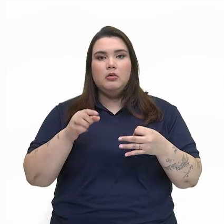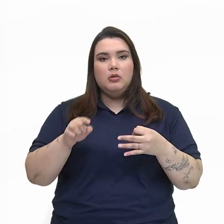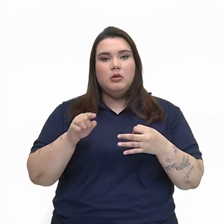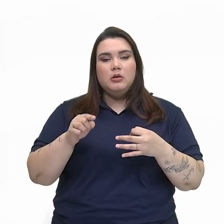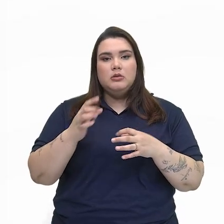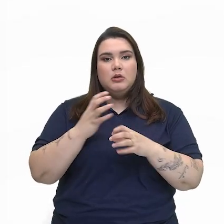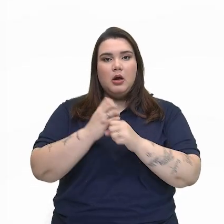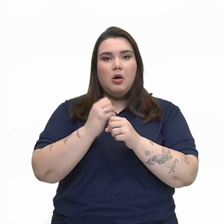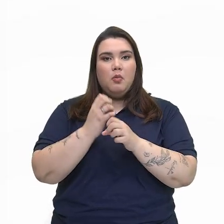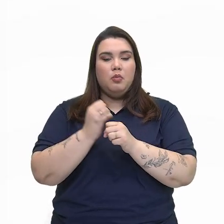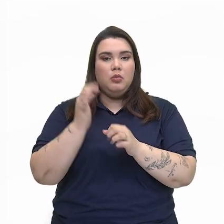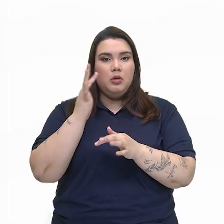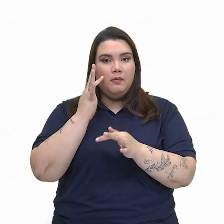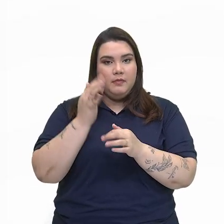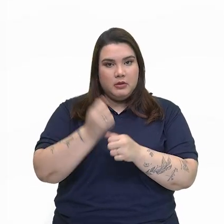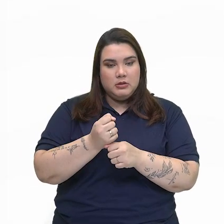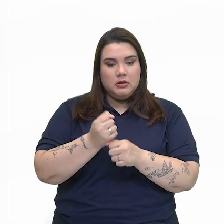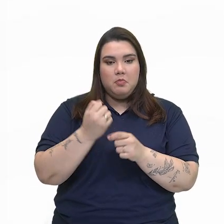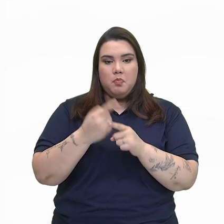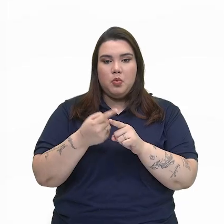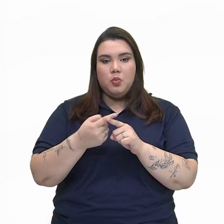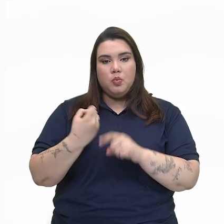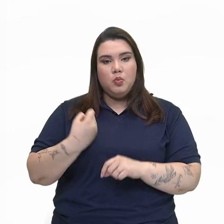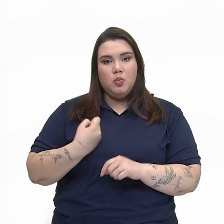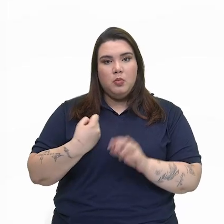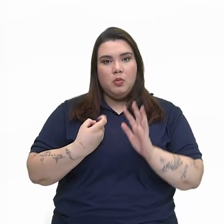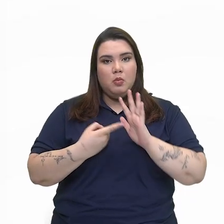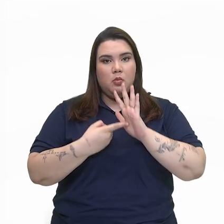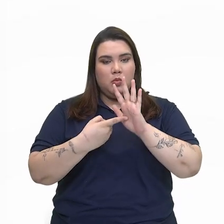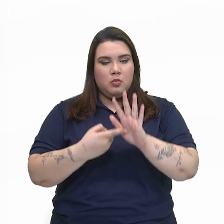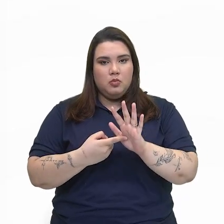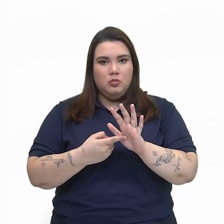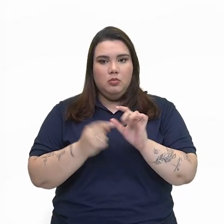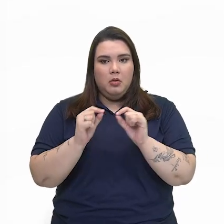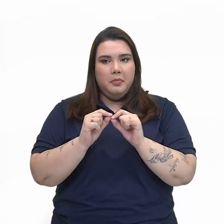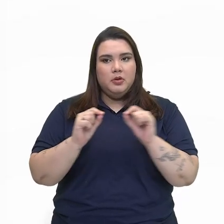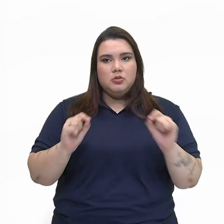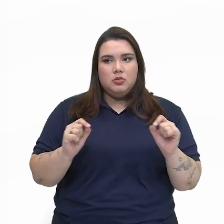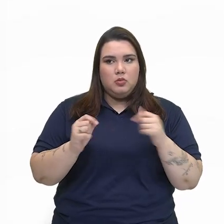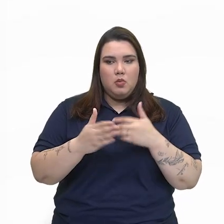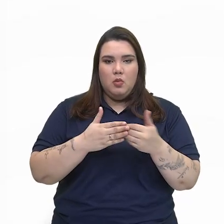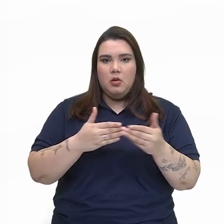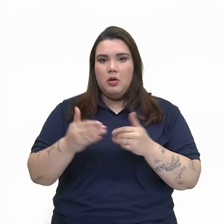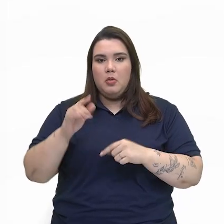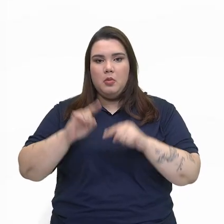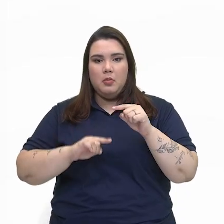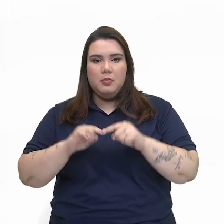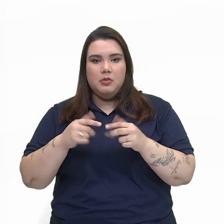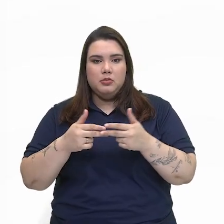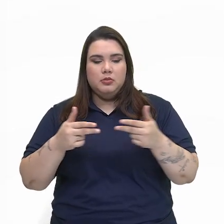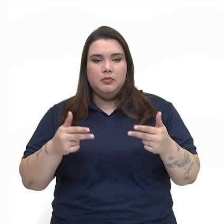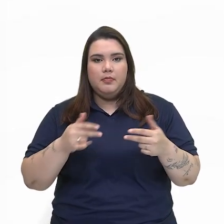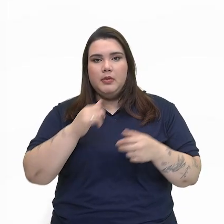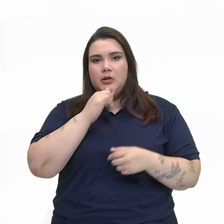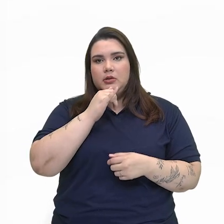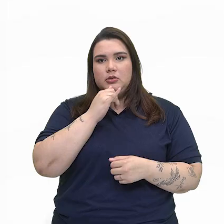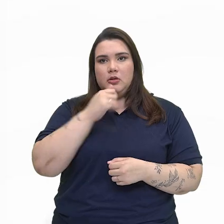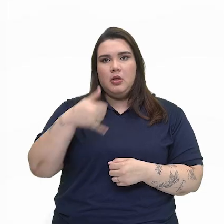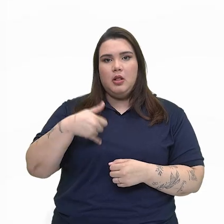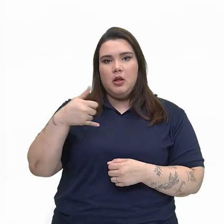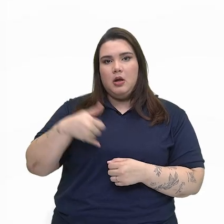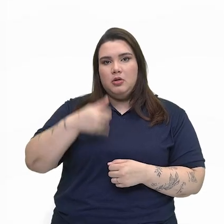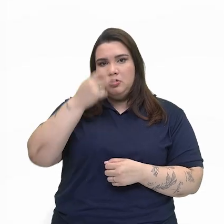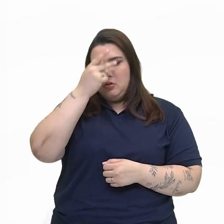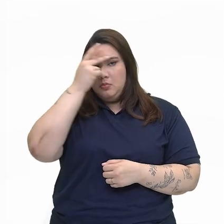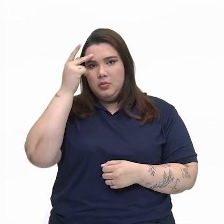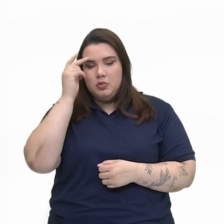estou fazendo. Porque um número, ele expressa sempre a medida de alguma coisa, né? A idade da pessoa, o comprimento